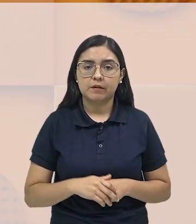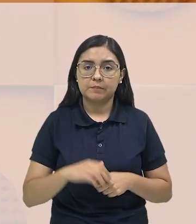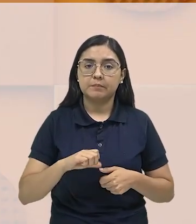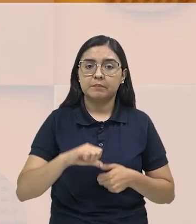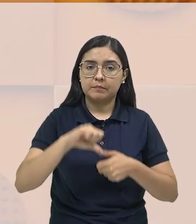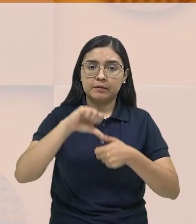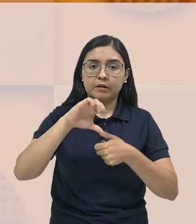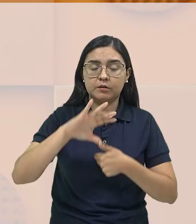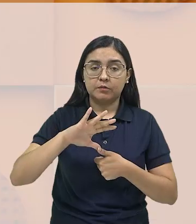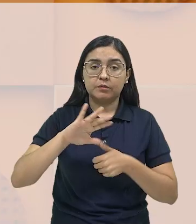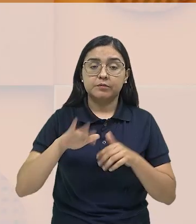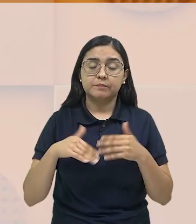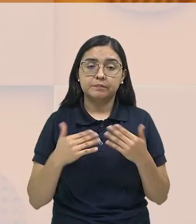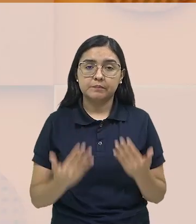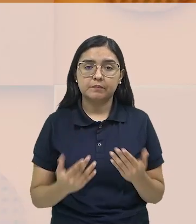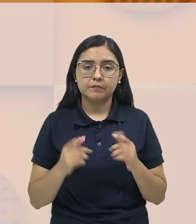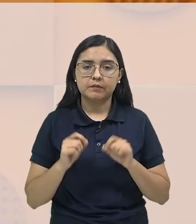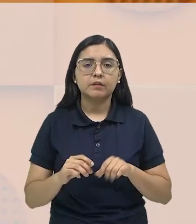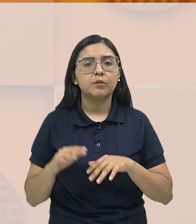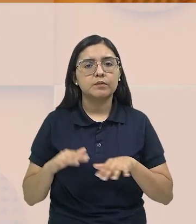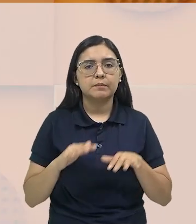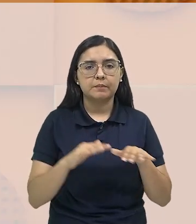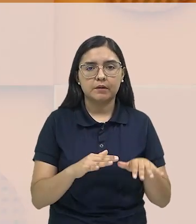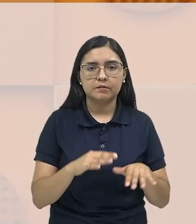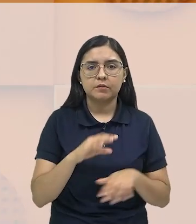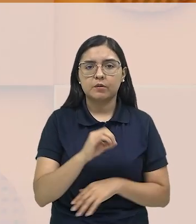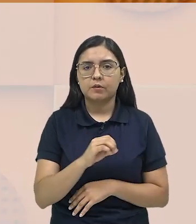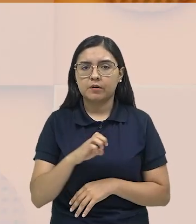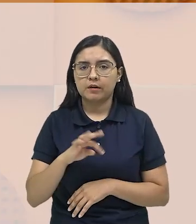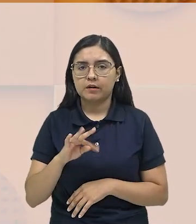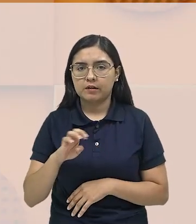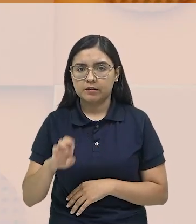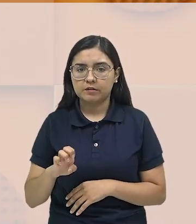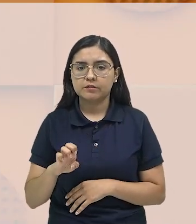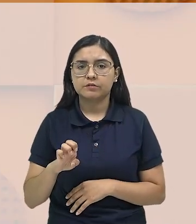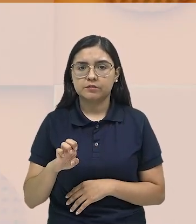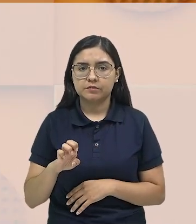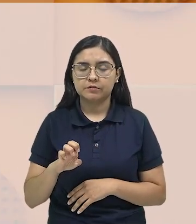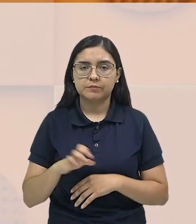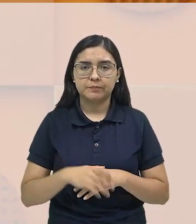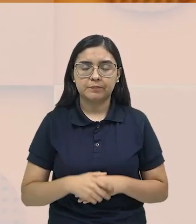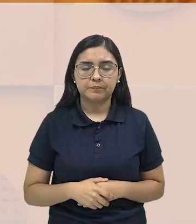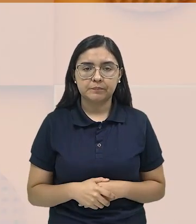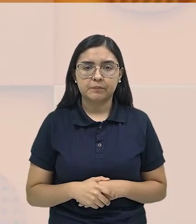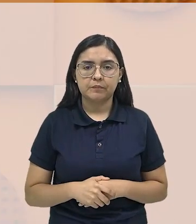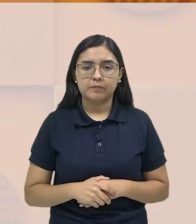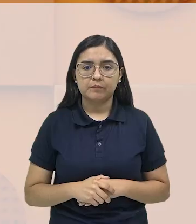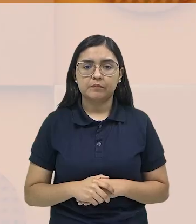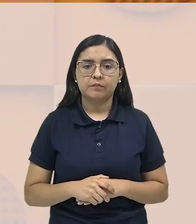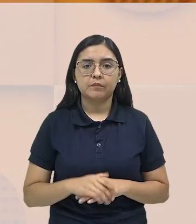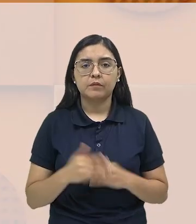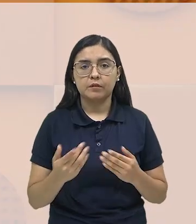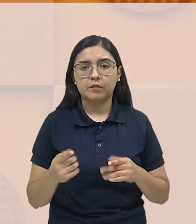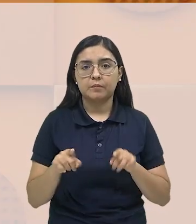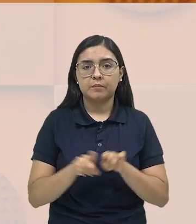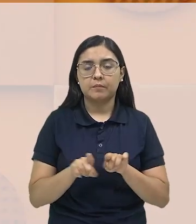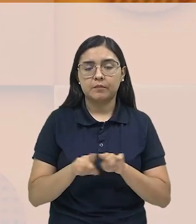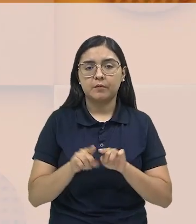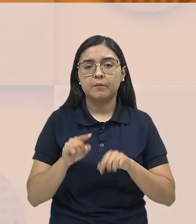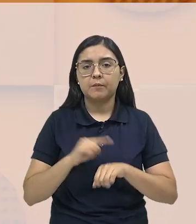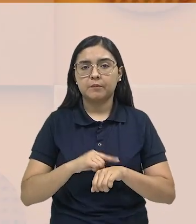Norte, né? Então, a marcha para o oeste, ou o termo em inglês, né, Far West, ou o momento em que o Brasil,